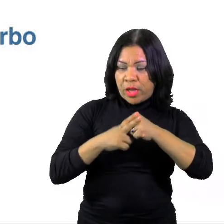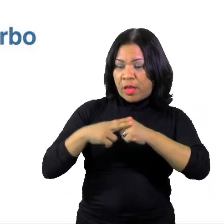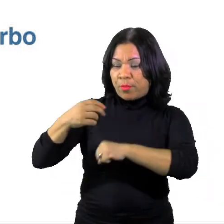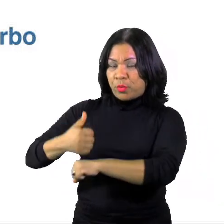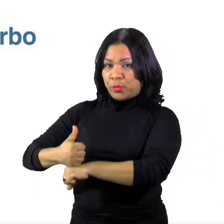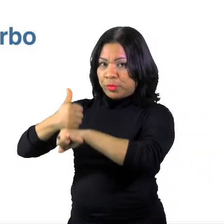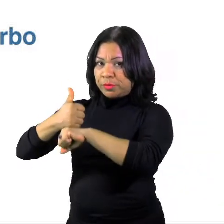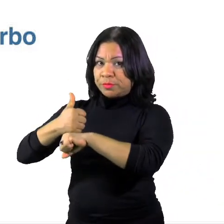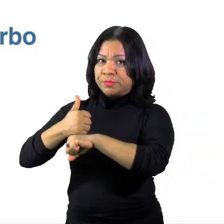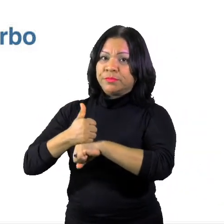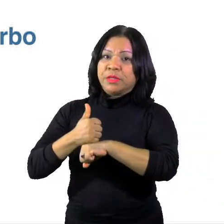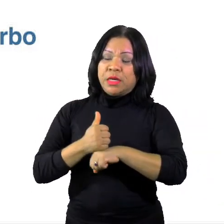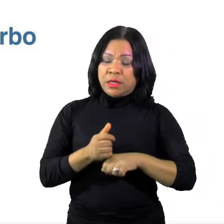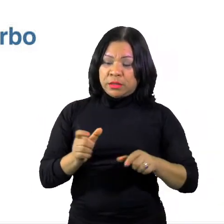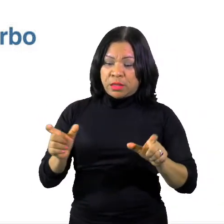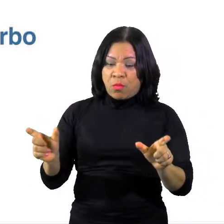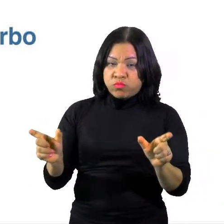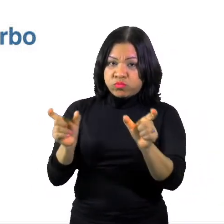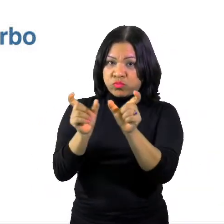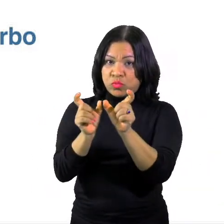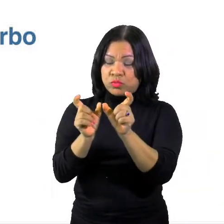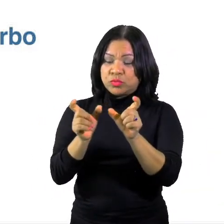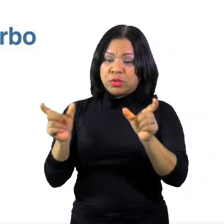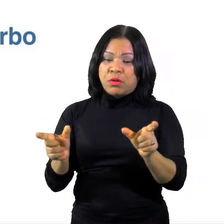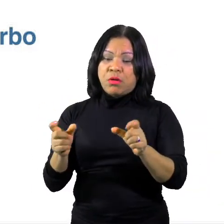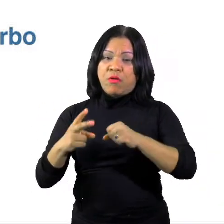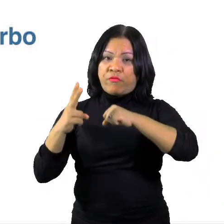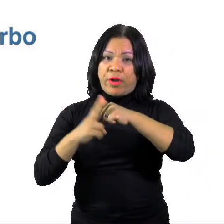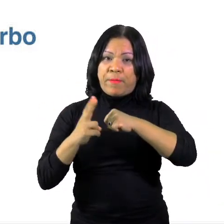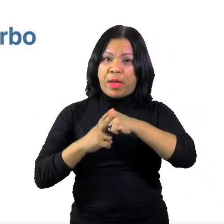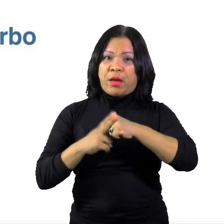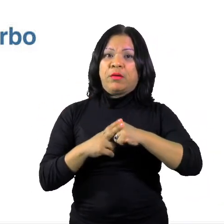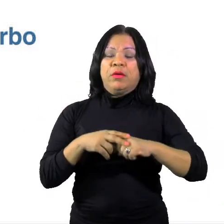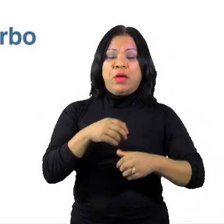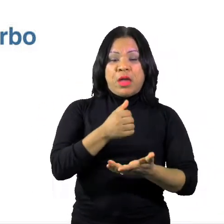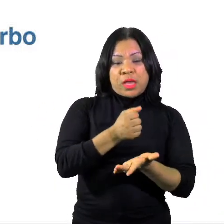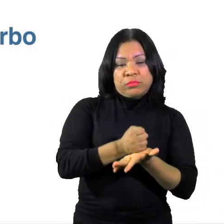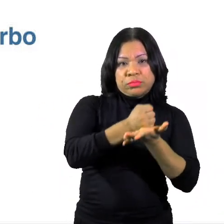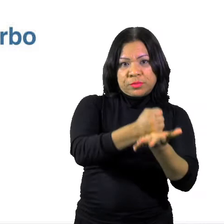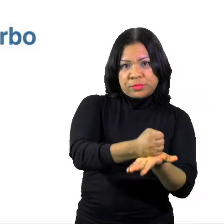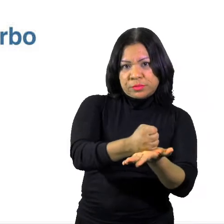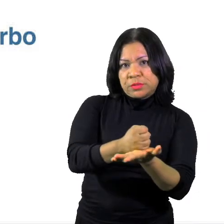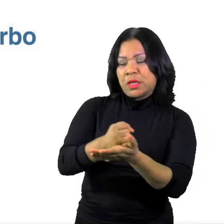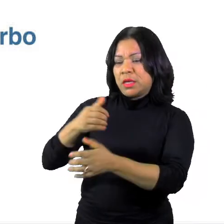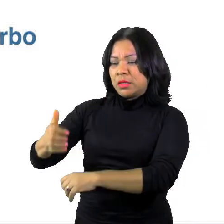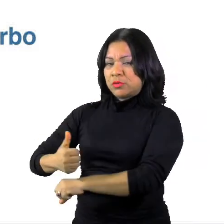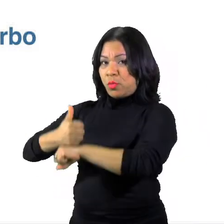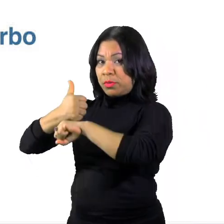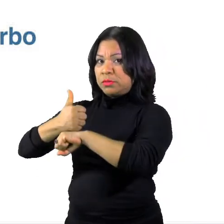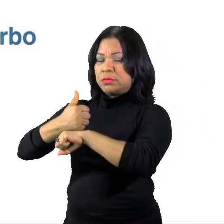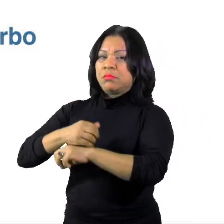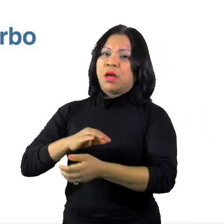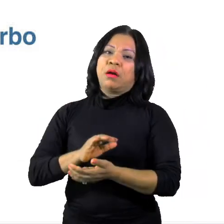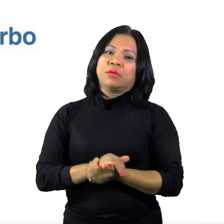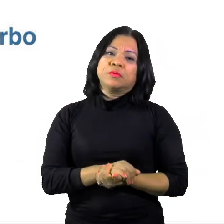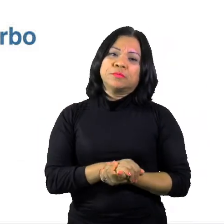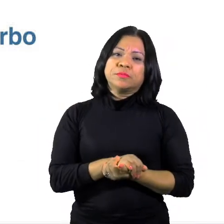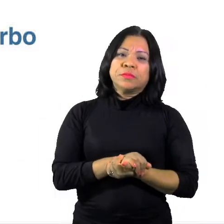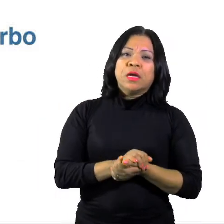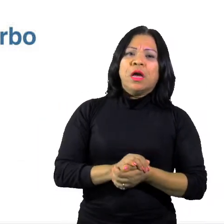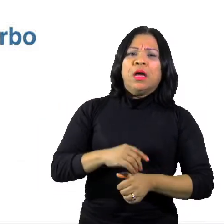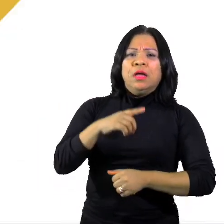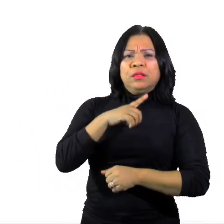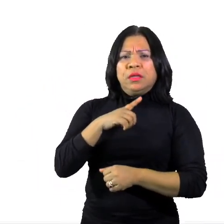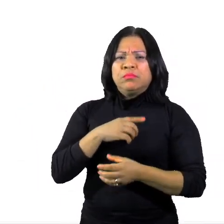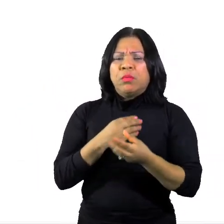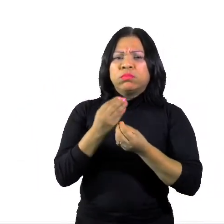locução verbal, junção de 2 verbos. O primeiro sendo auxiliar e o próximo sendo o principal. Modo, eu tenho 3 tipos de